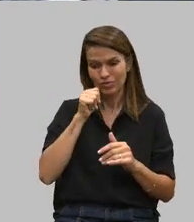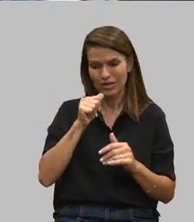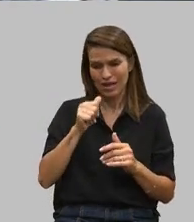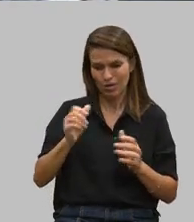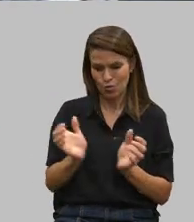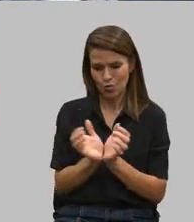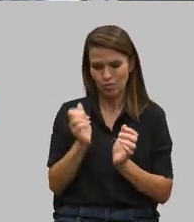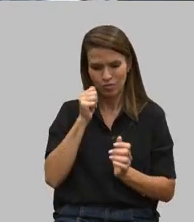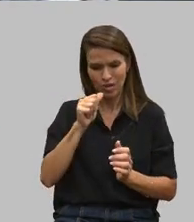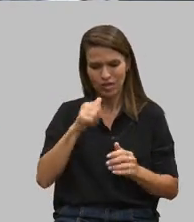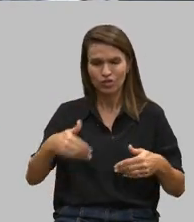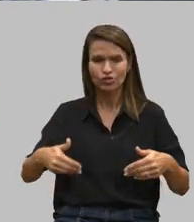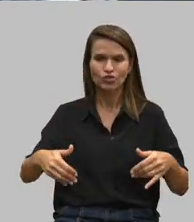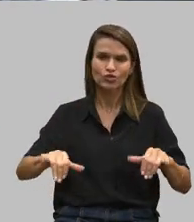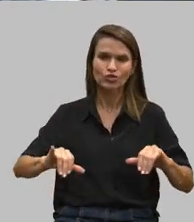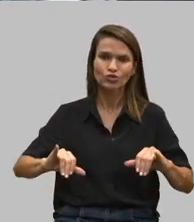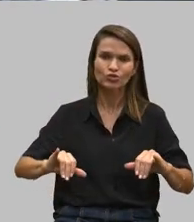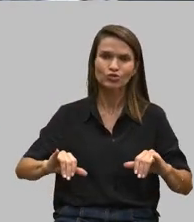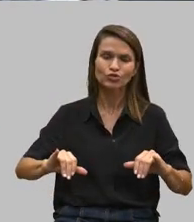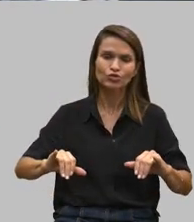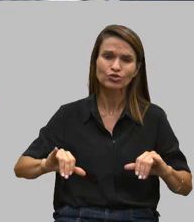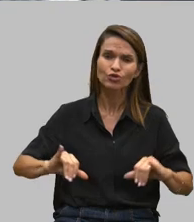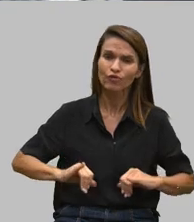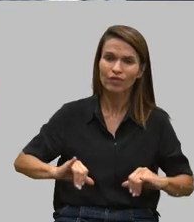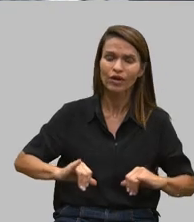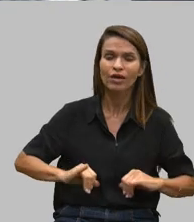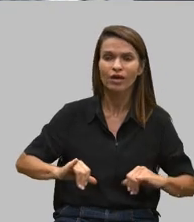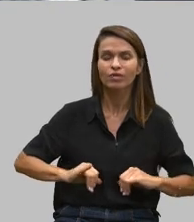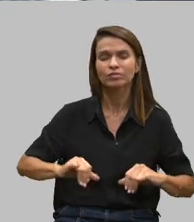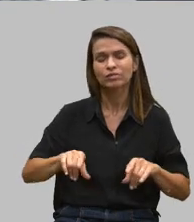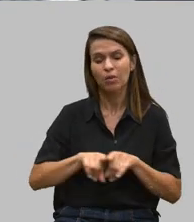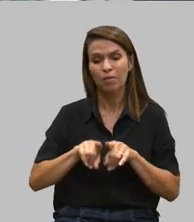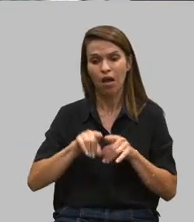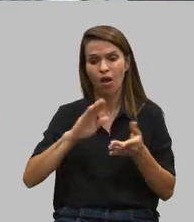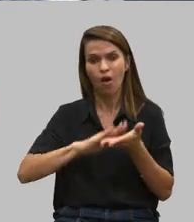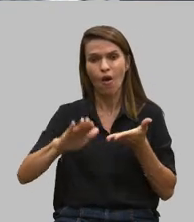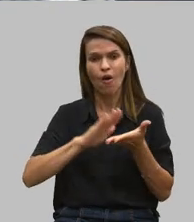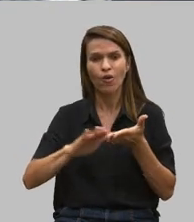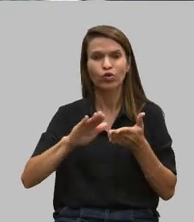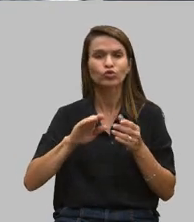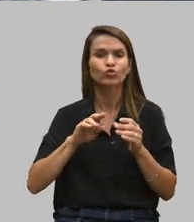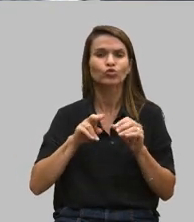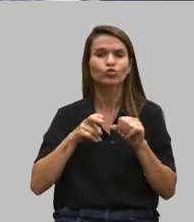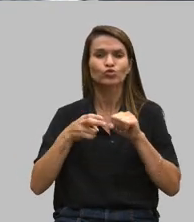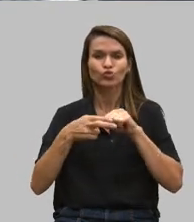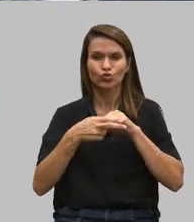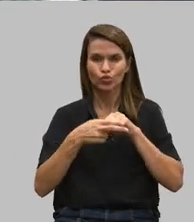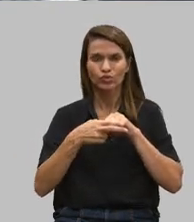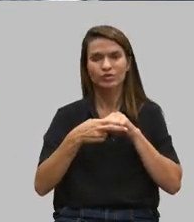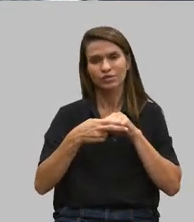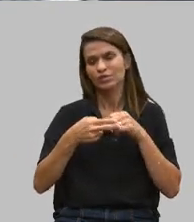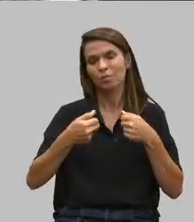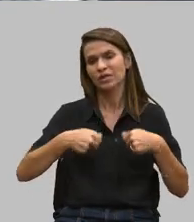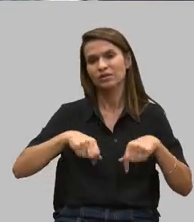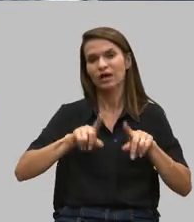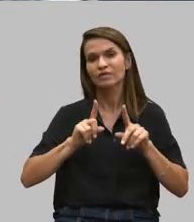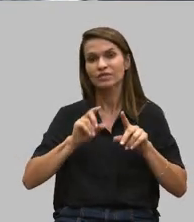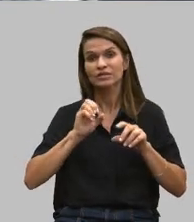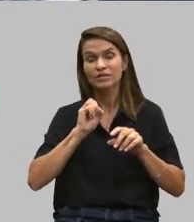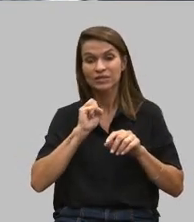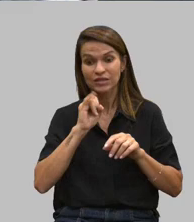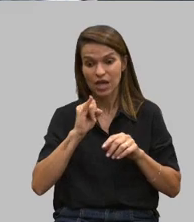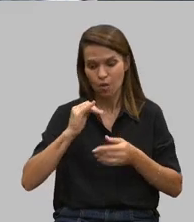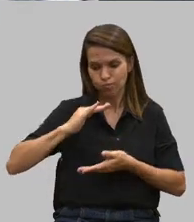disso eh gastando muitos recursos do SUS que não precisariam se por acaso a mamografia fosse feita e o